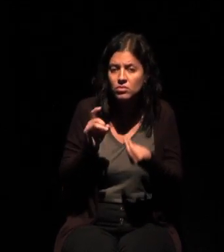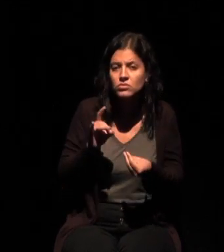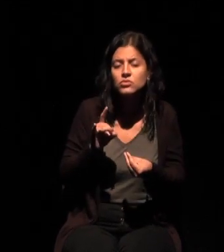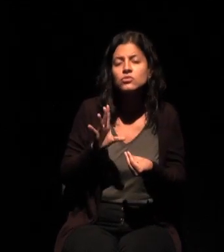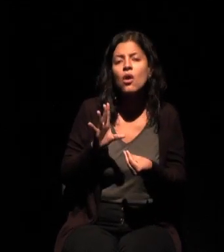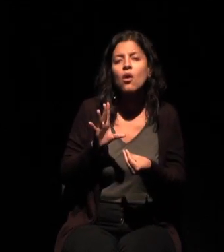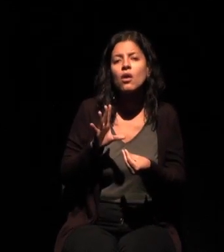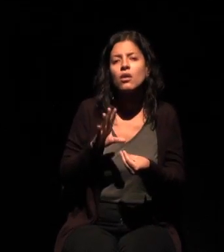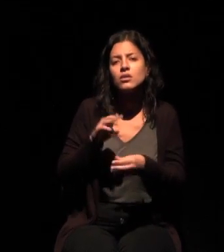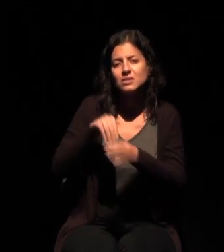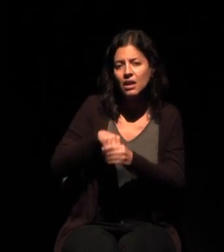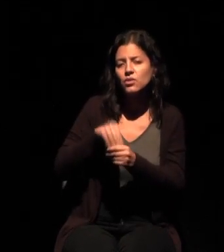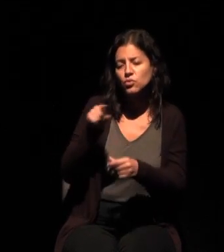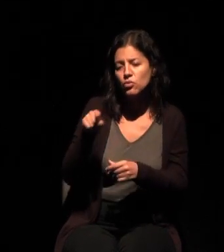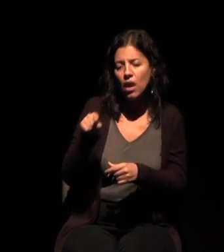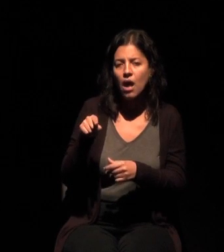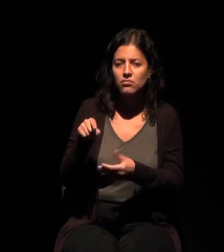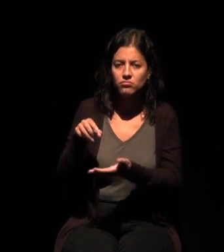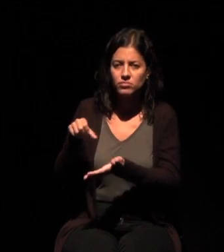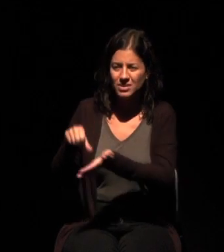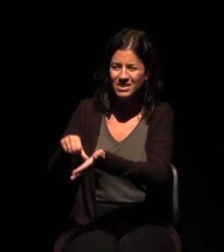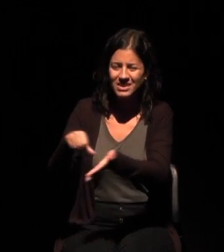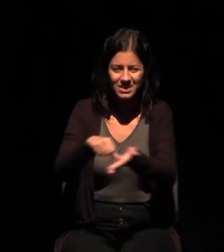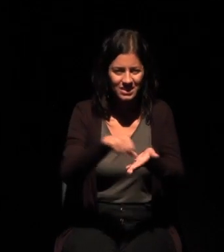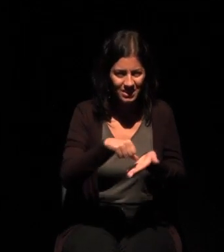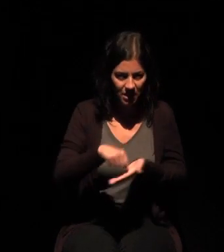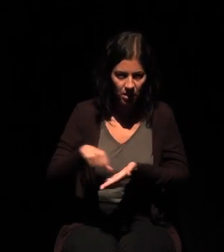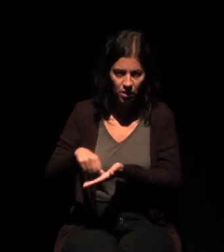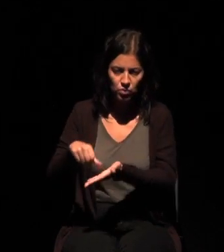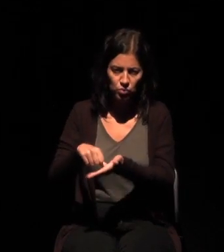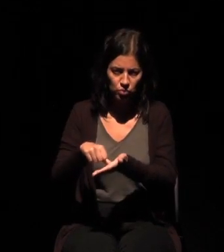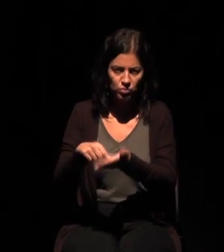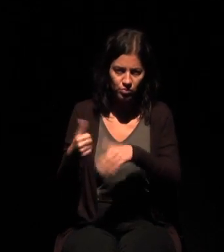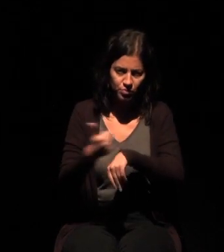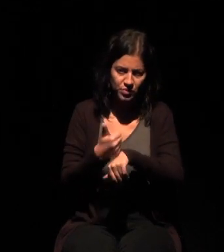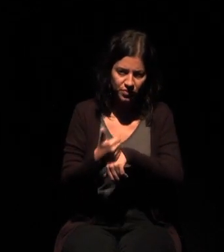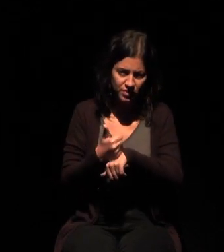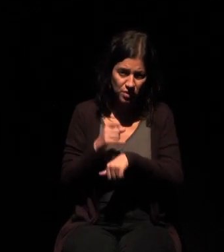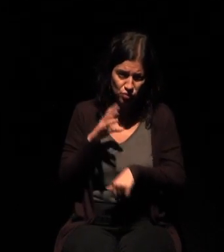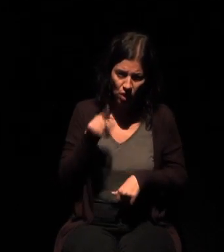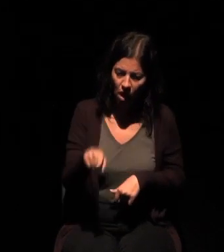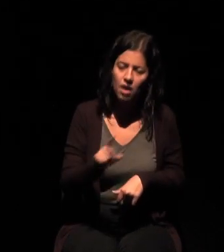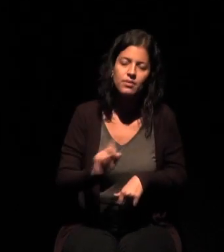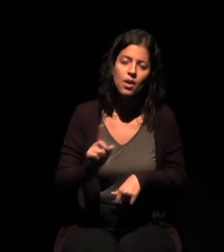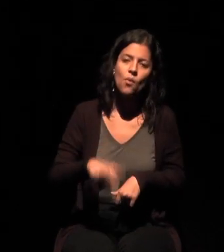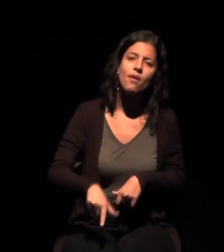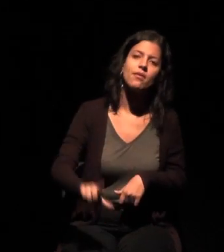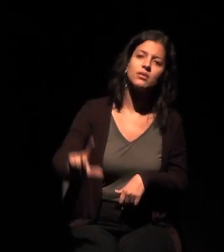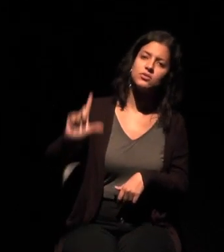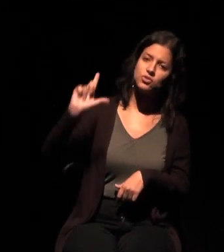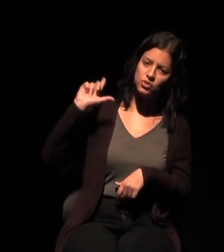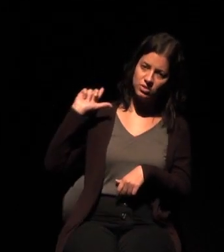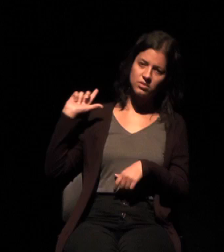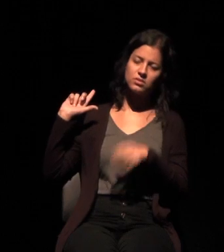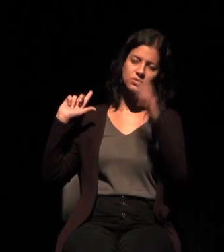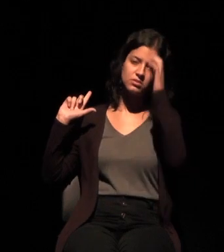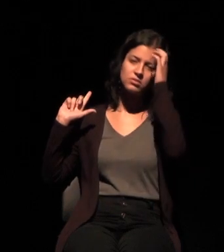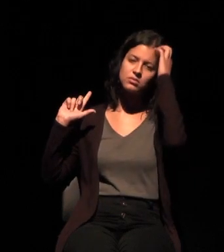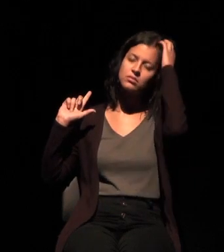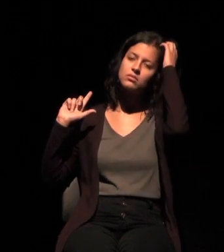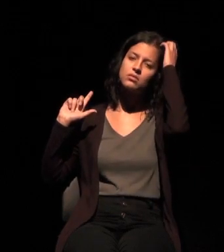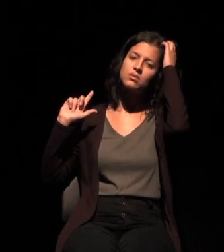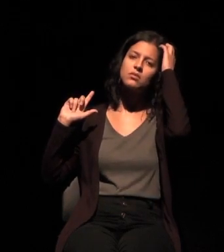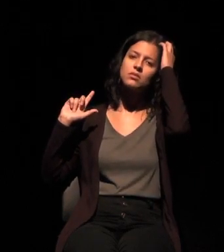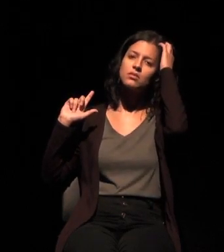destes centros mas profissionais digamos assim deve ser feito antes logo desde logo nas